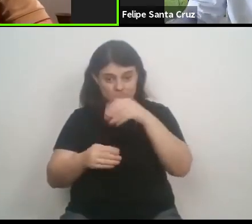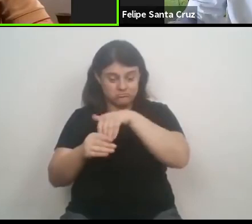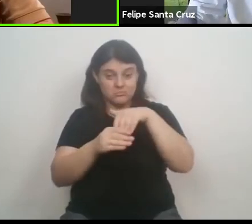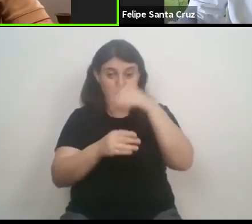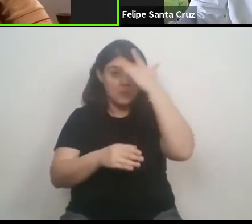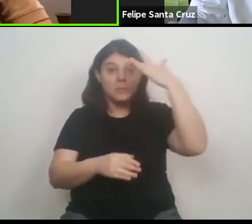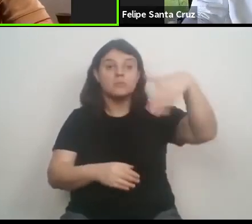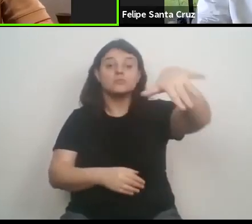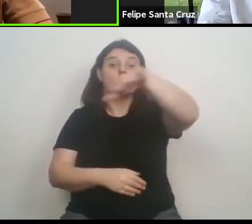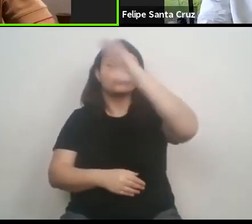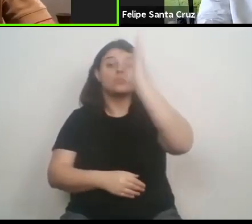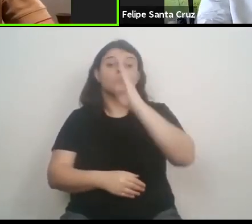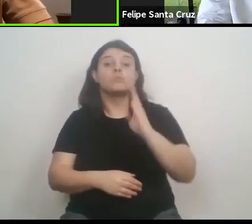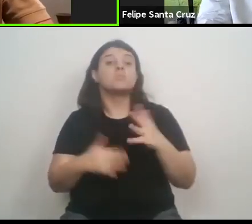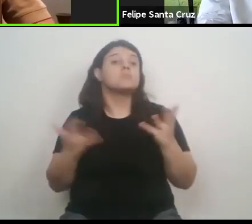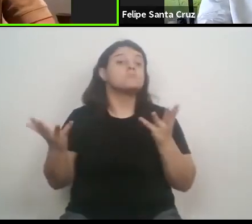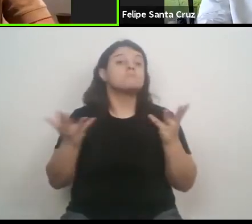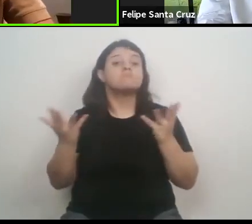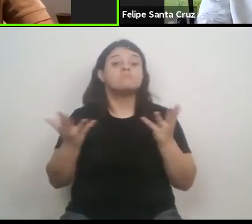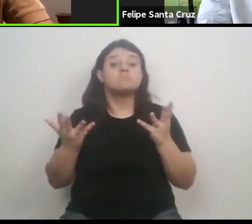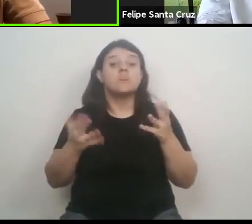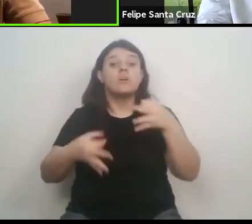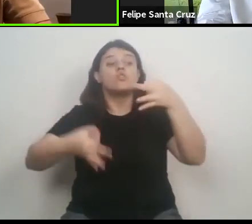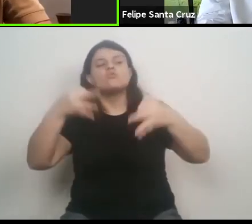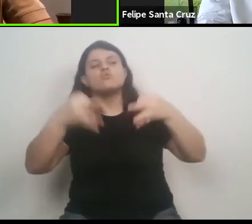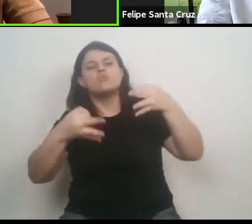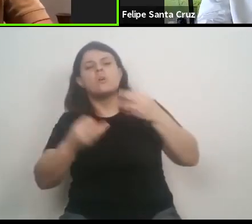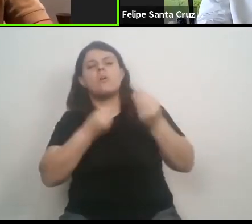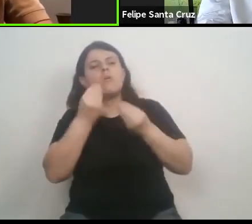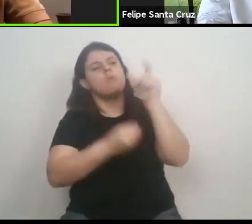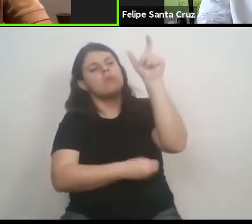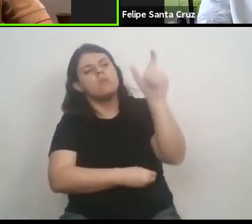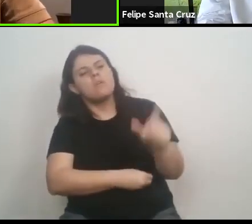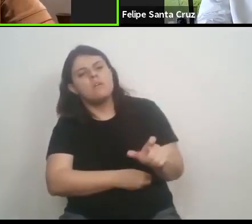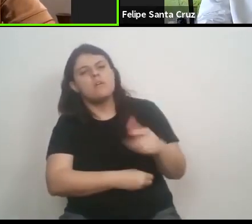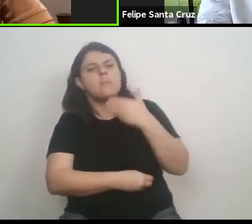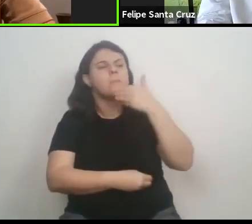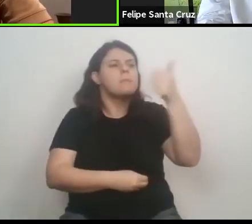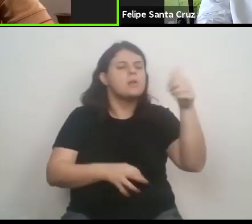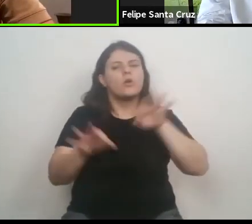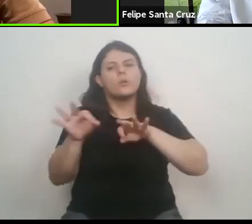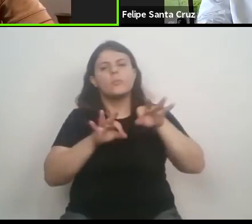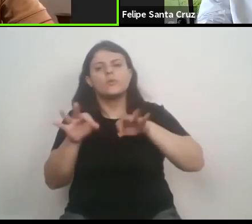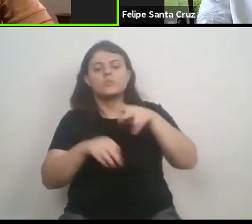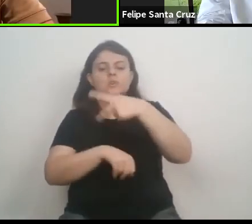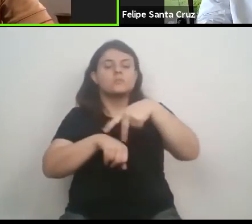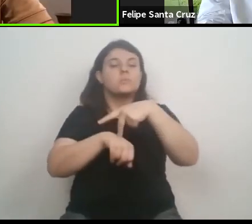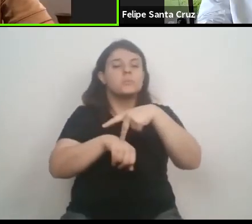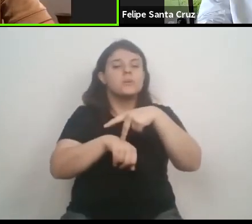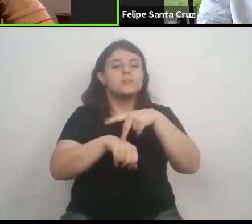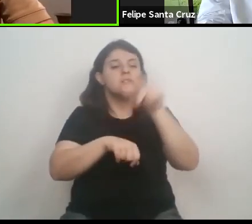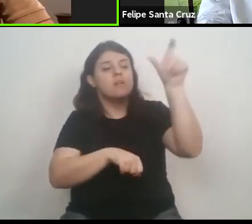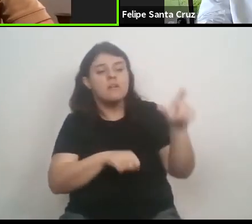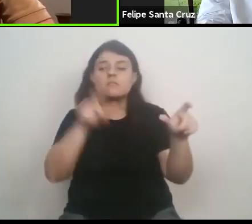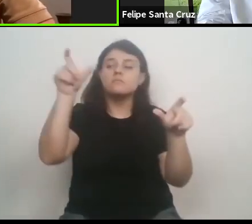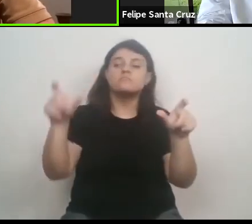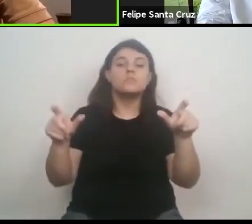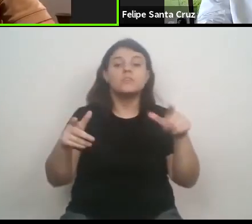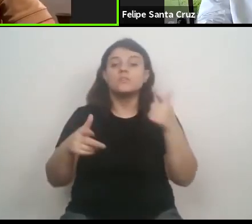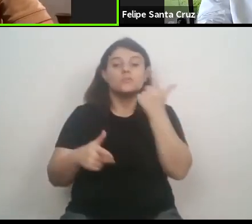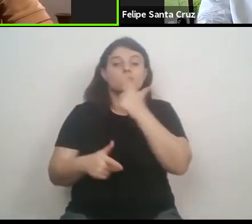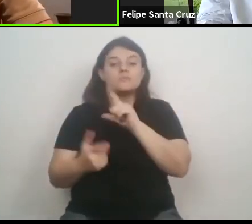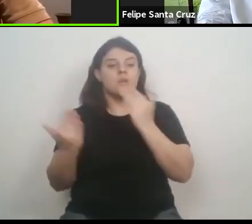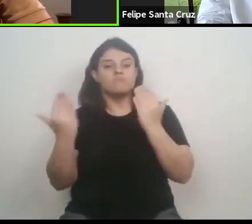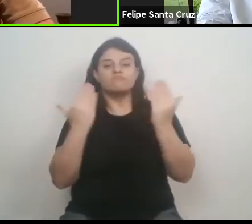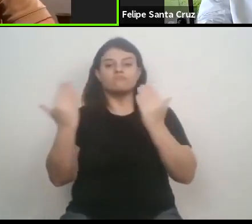cidadãos brasileiros condição de julgar, né, qual era o melhor projeto para o país naquele momento. Então, ali foi